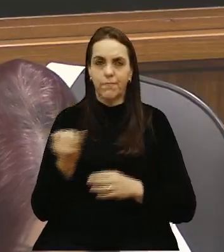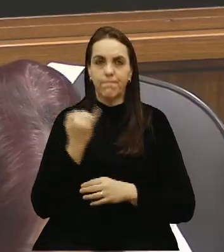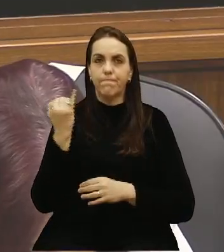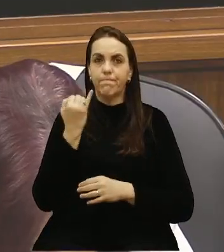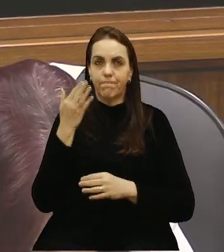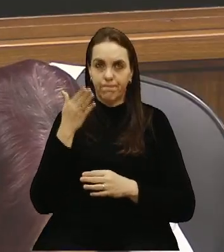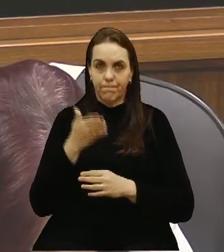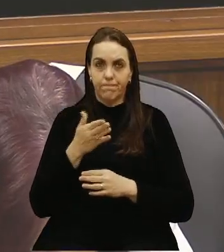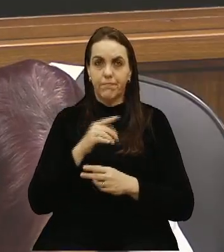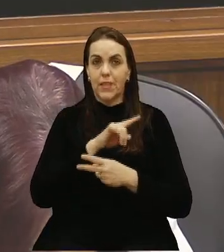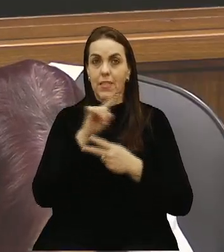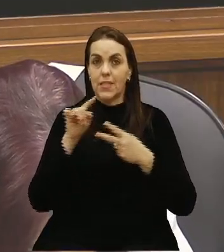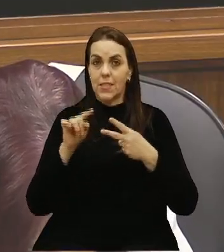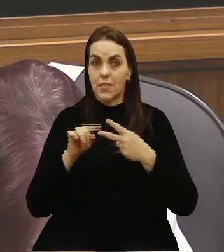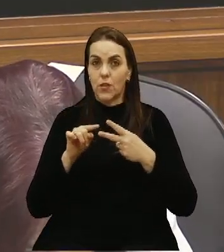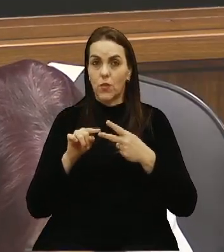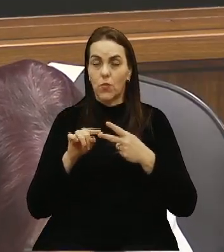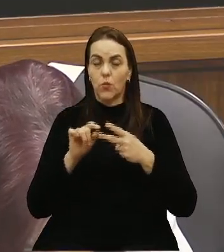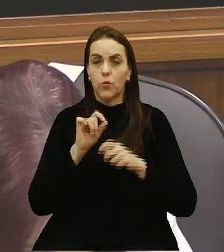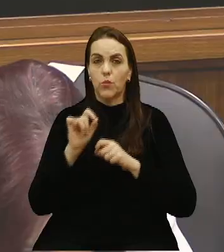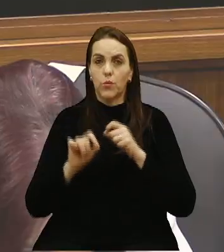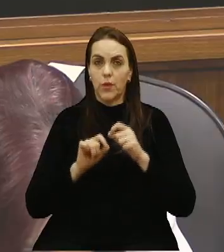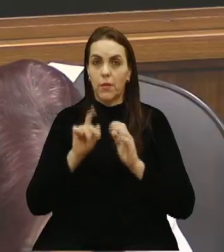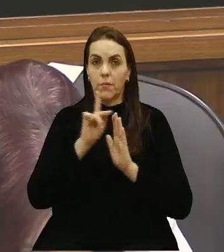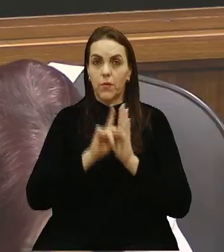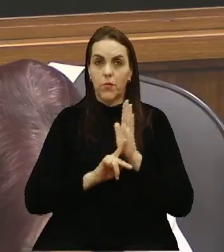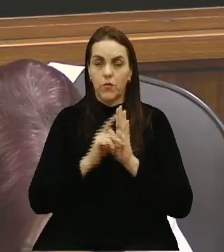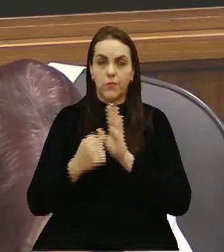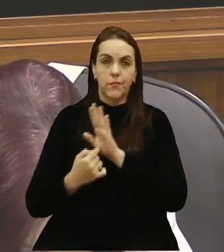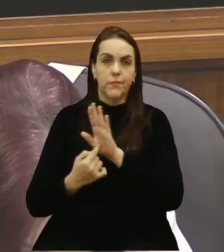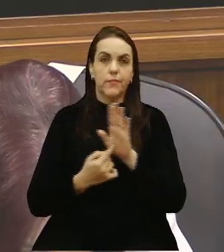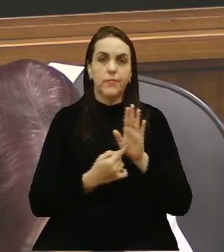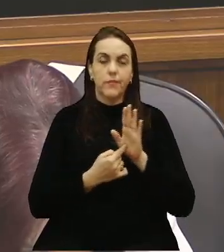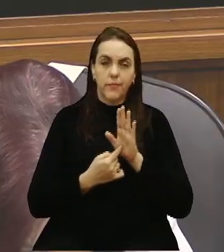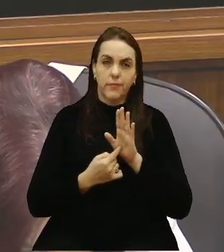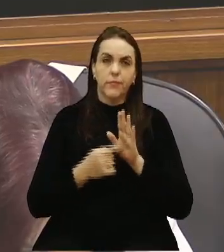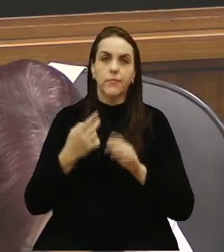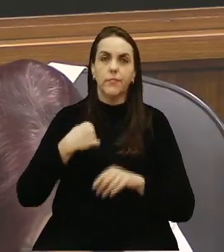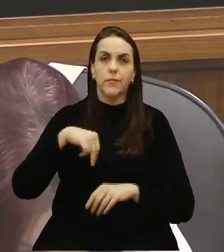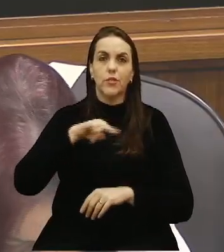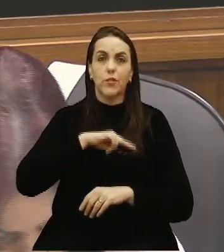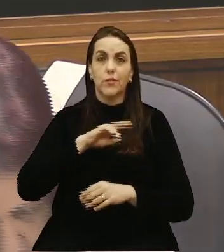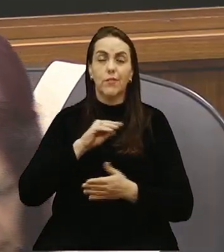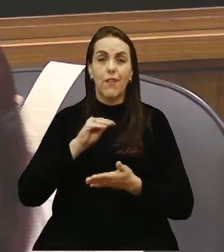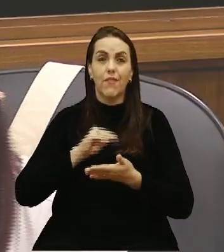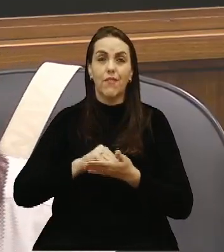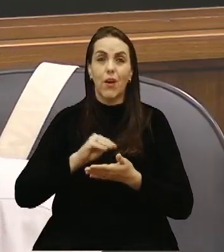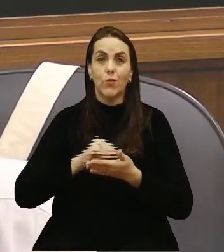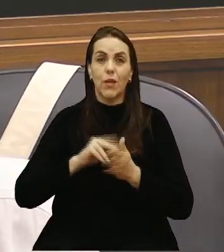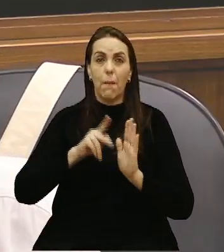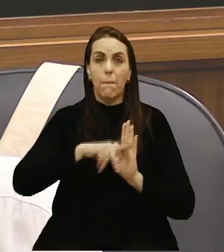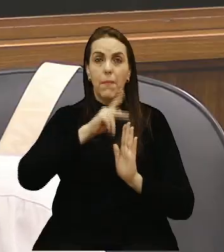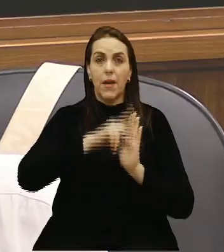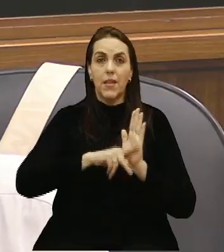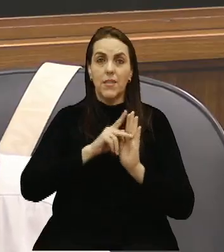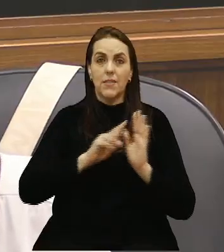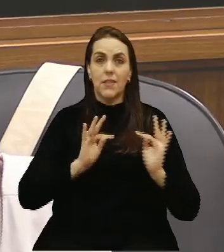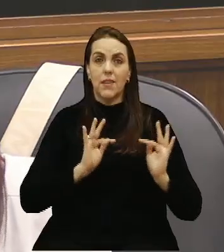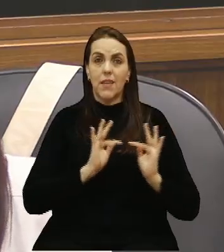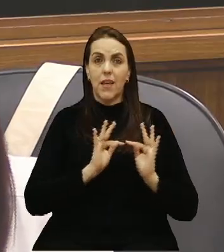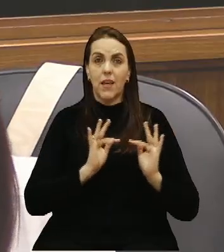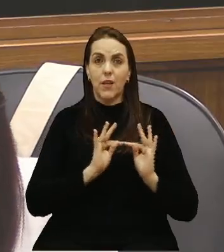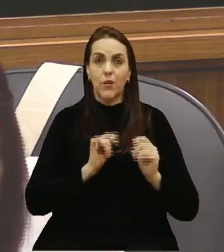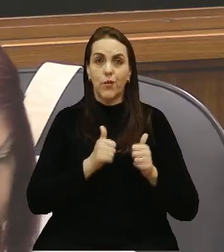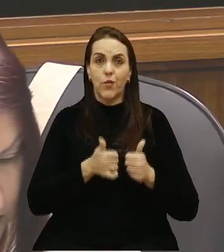segunda questão é que, no projeto que foi apresentado, a gente tem a falta de pareceres técnicos, que não nos